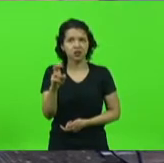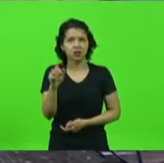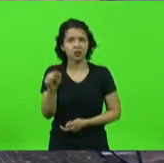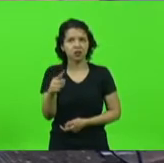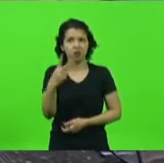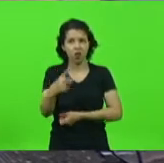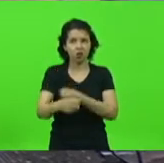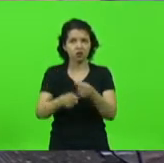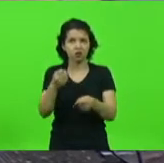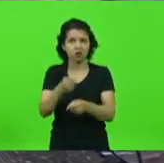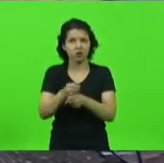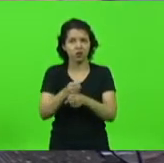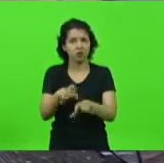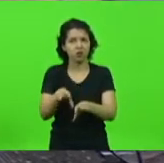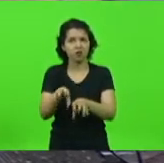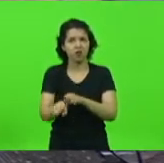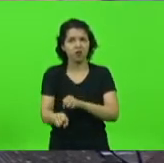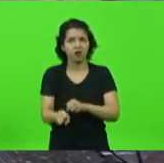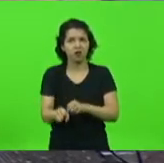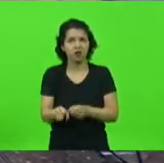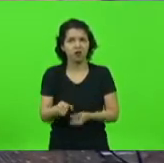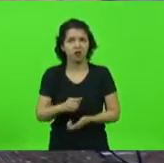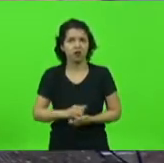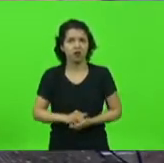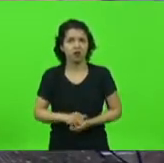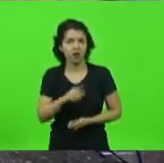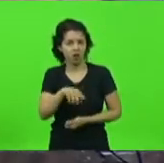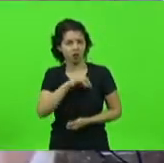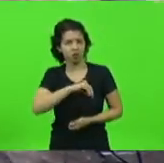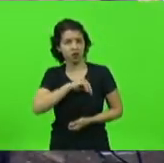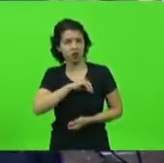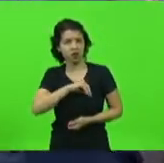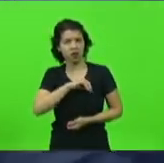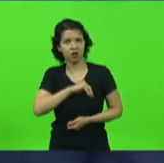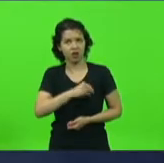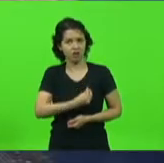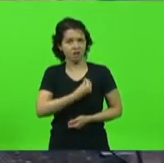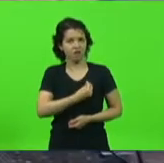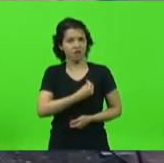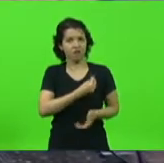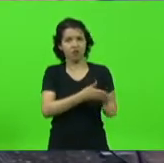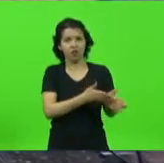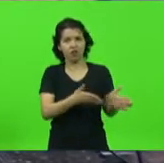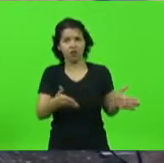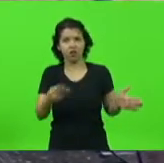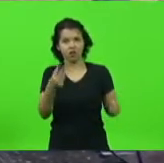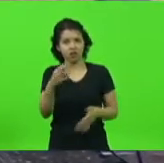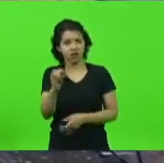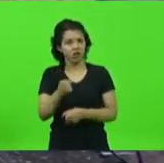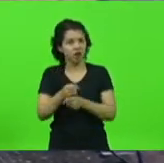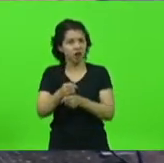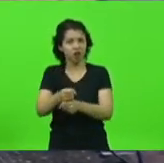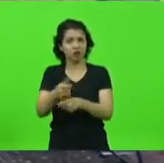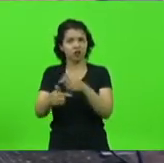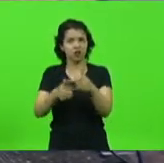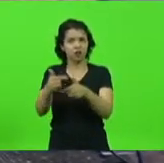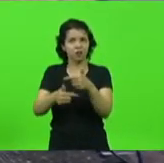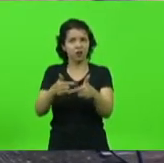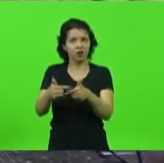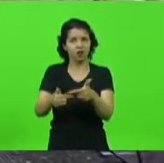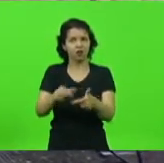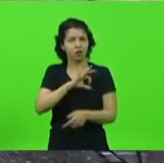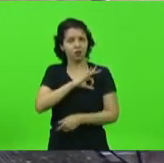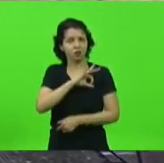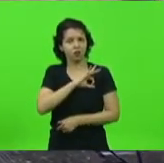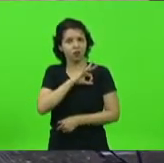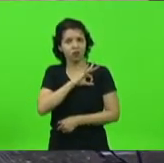para se formar. É o salário da vida, de 30 anos de trabalho de um praça.